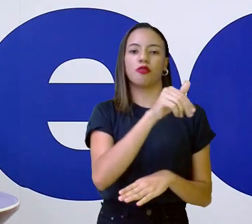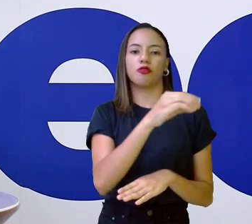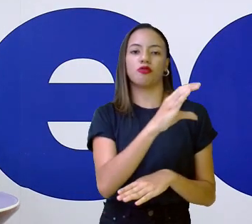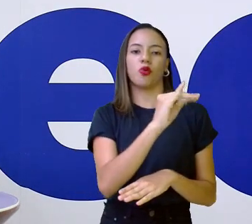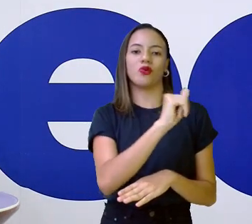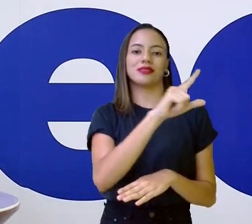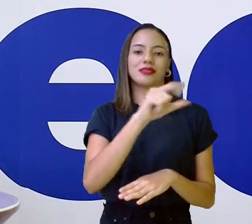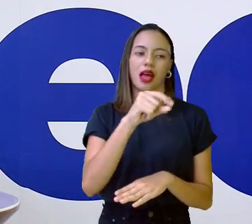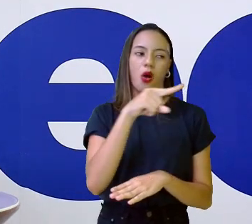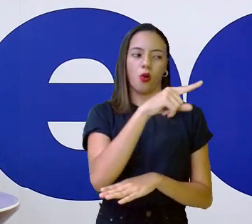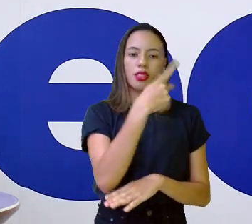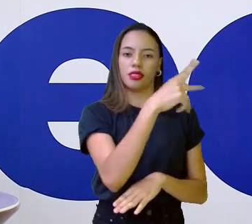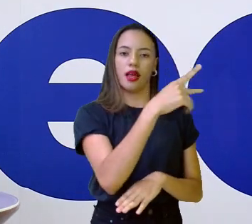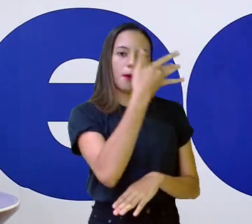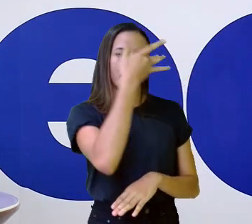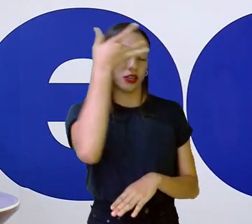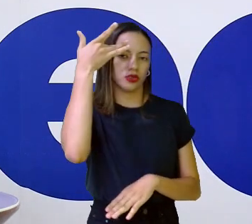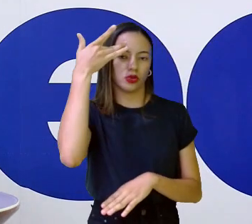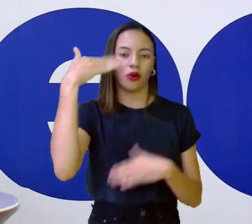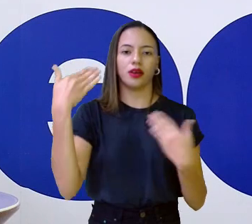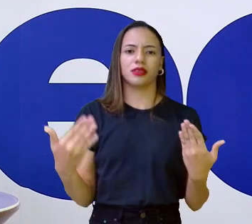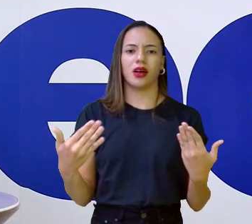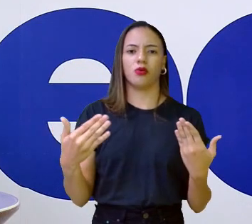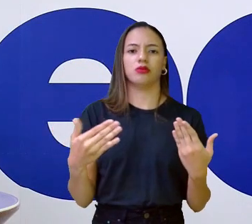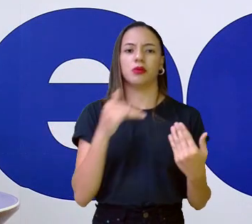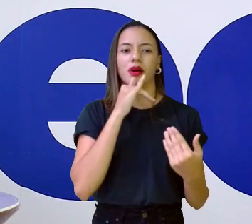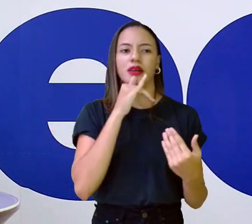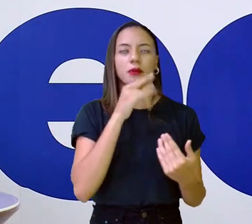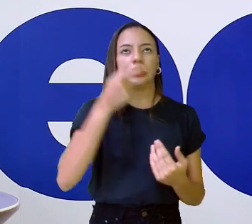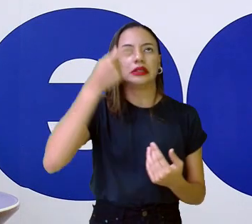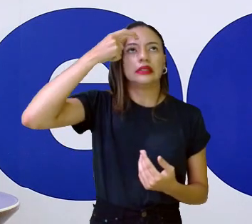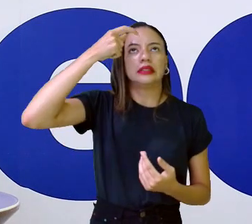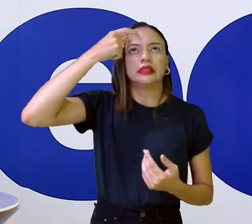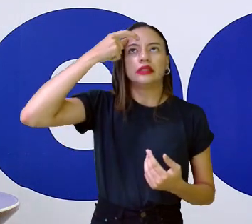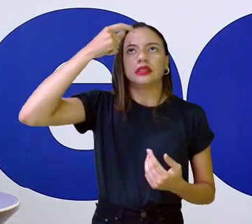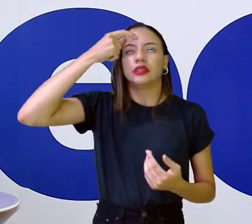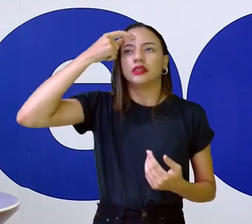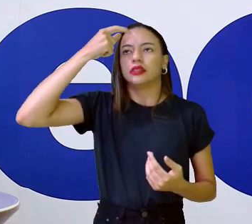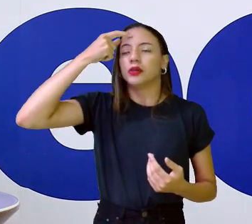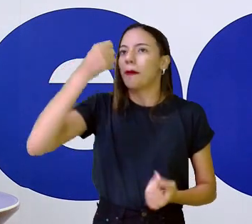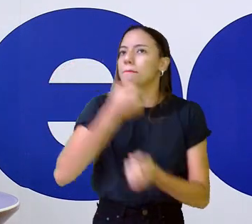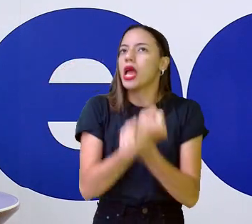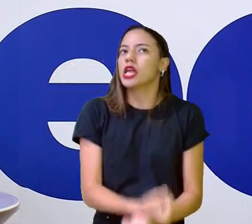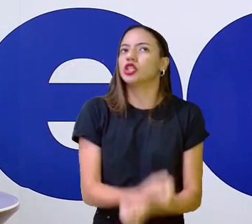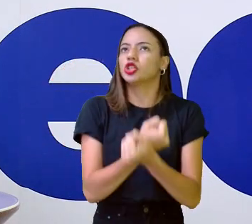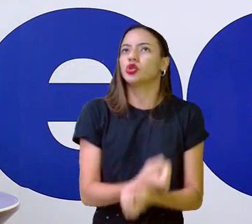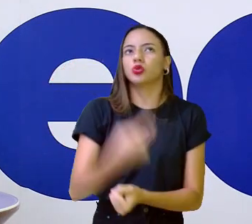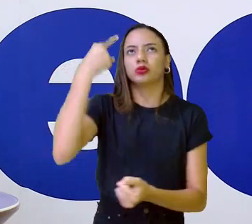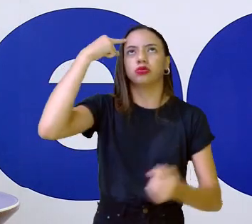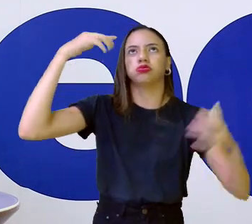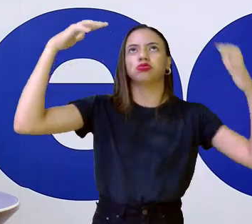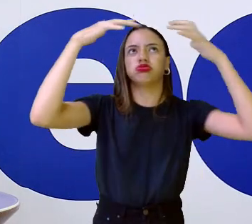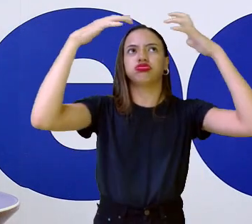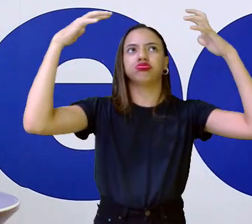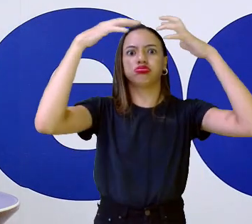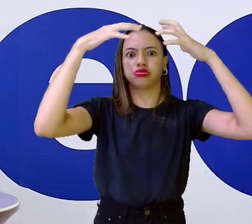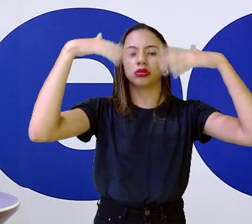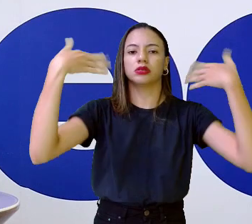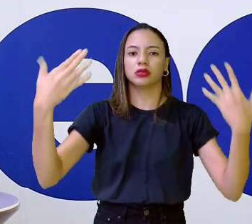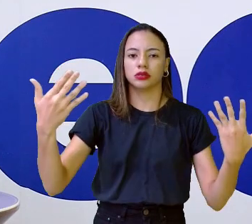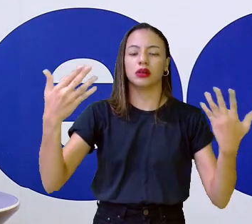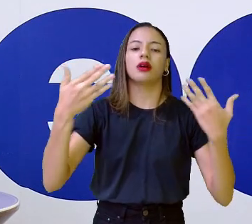por descargo de consciência, tirar a carga da consciência, o peso da consciência. E aí Isso eu tenho mesmo. outros